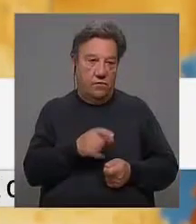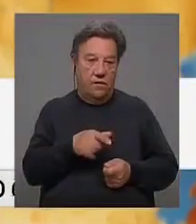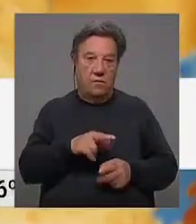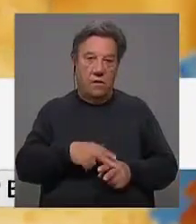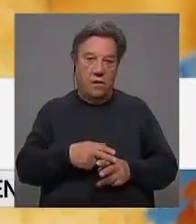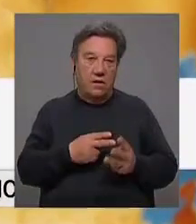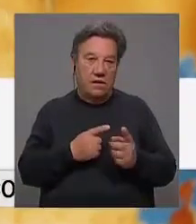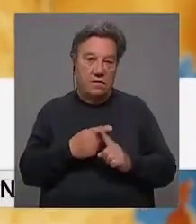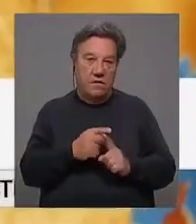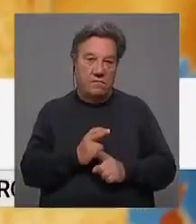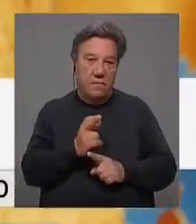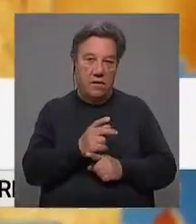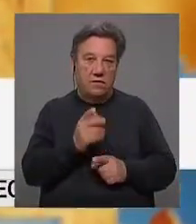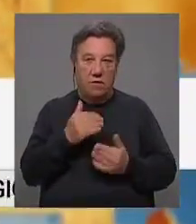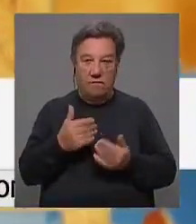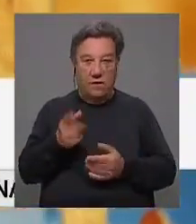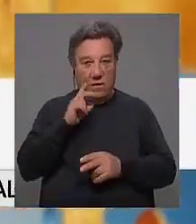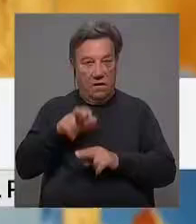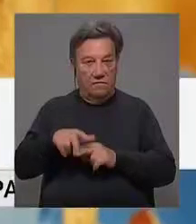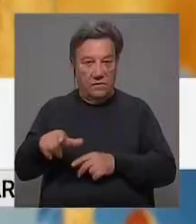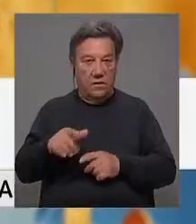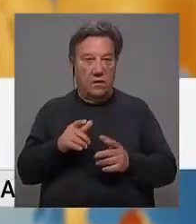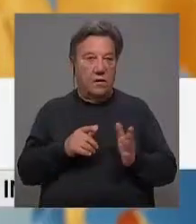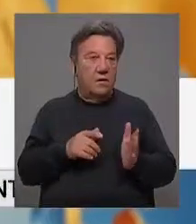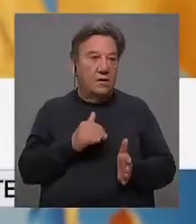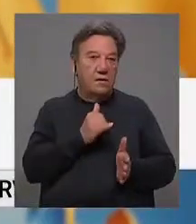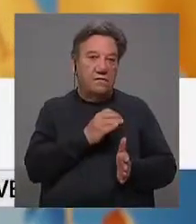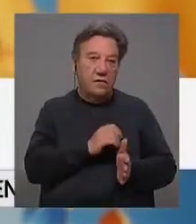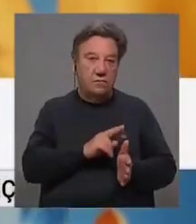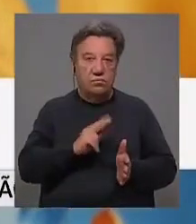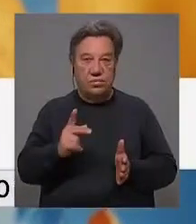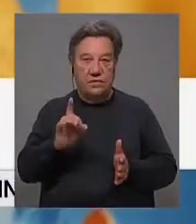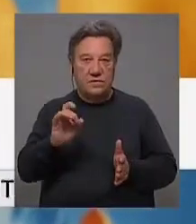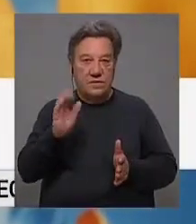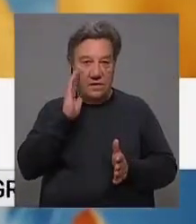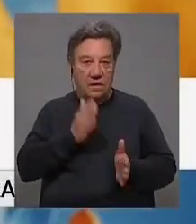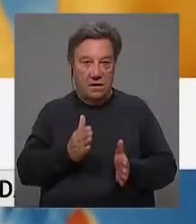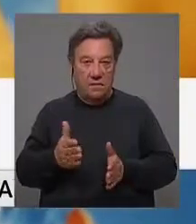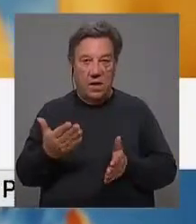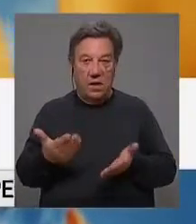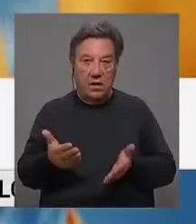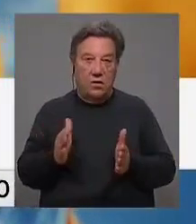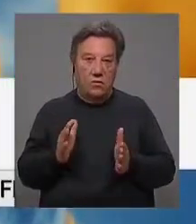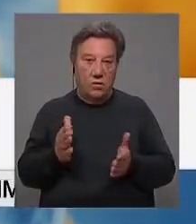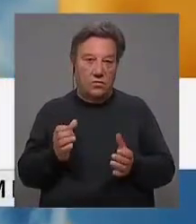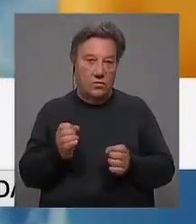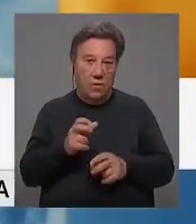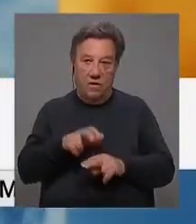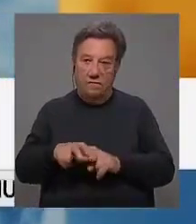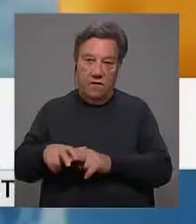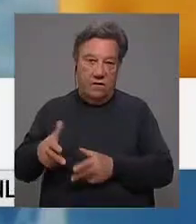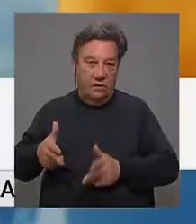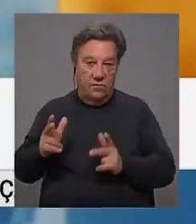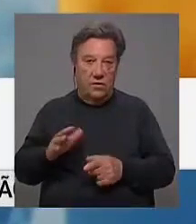o triplo a oferta nesta Valência, com a passagem de 20 para 60 camas. E nesta altura já quase não há vagas